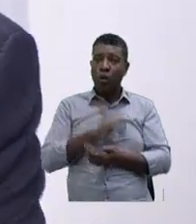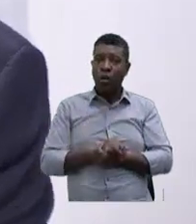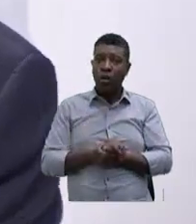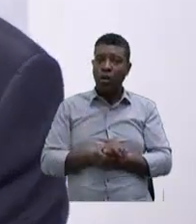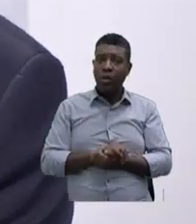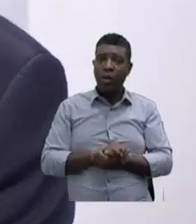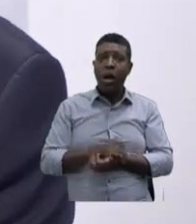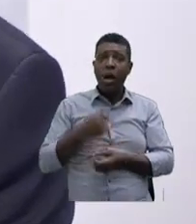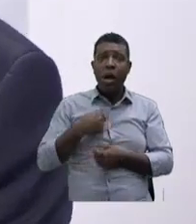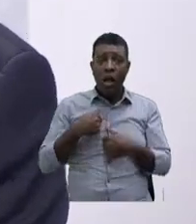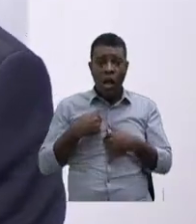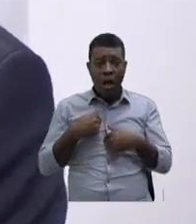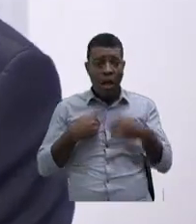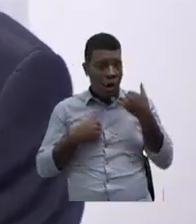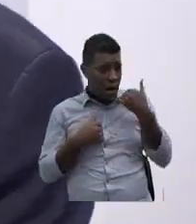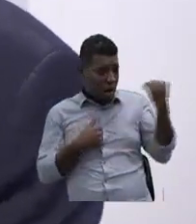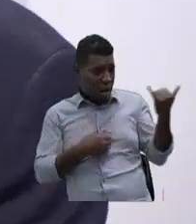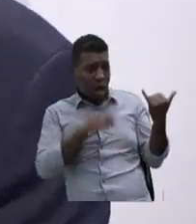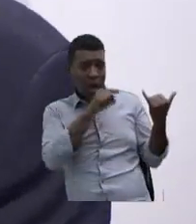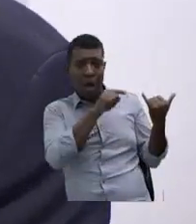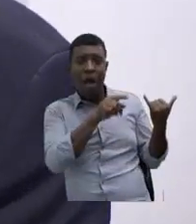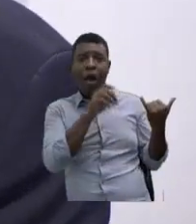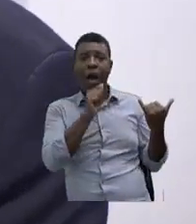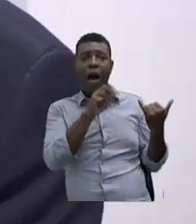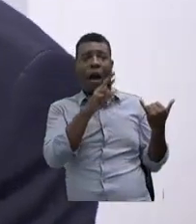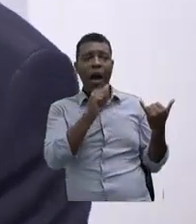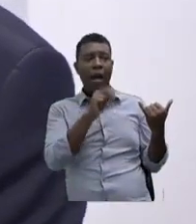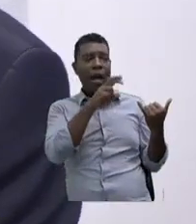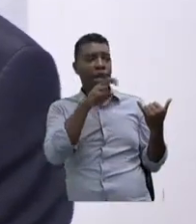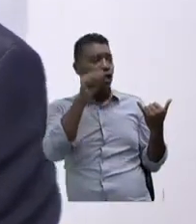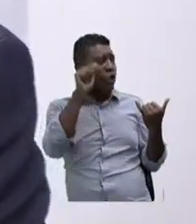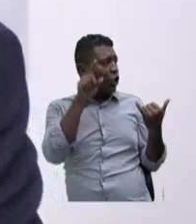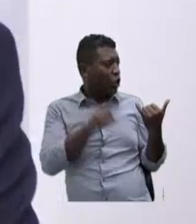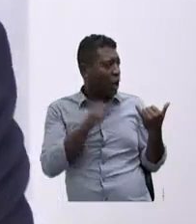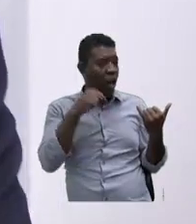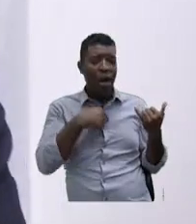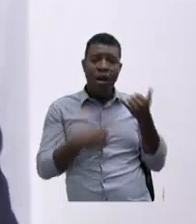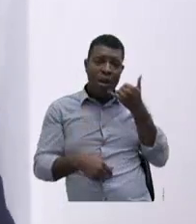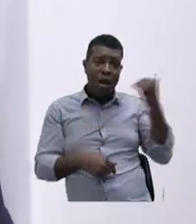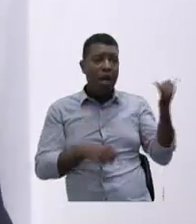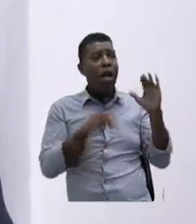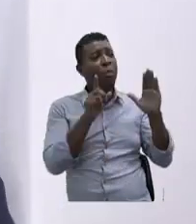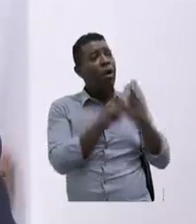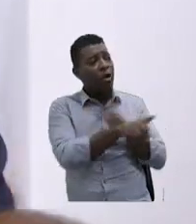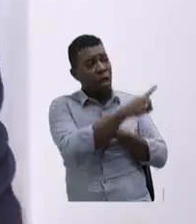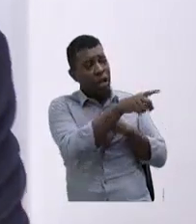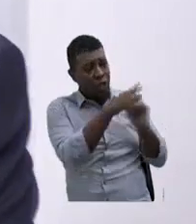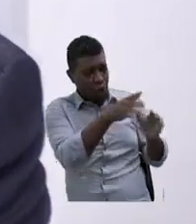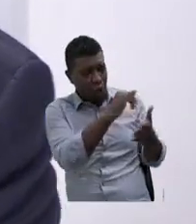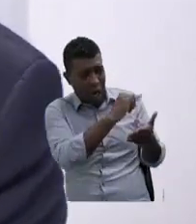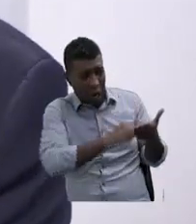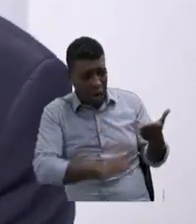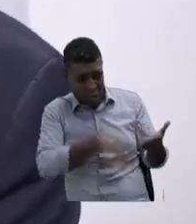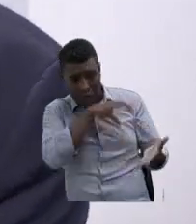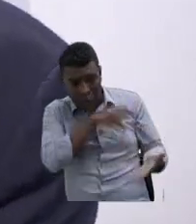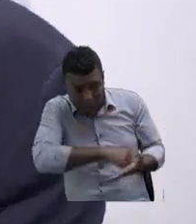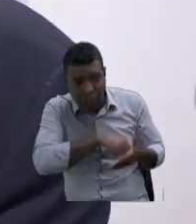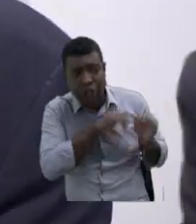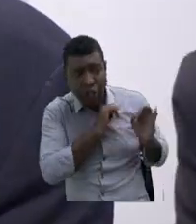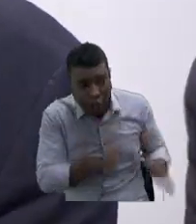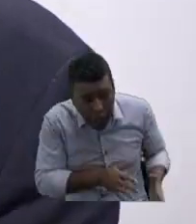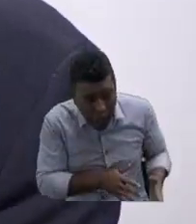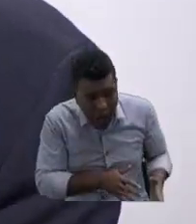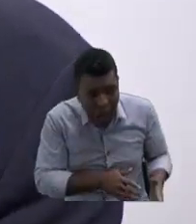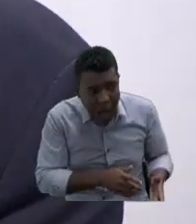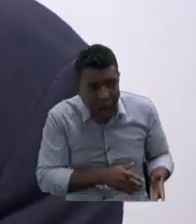município, em Araxá, para saber se eles já haviam inscrito. E, para minha tranquilidade, Araxá já se